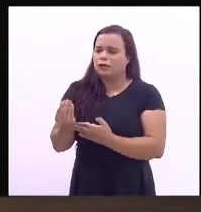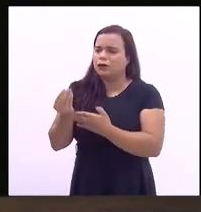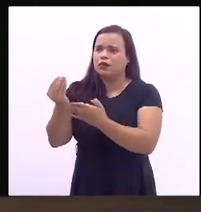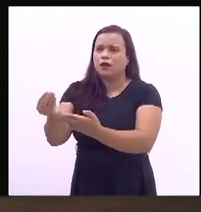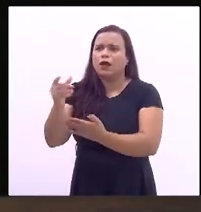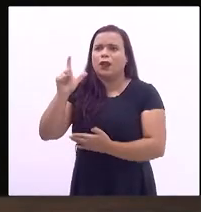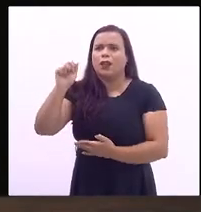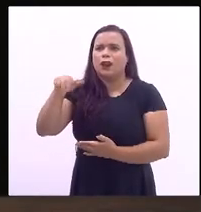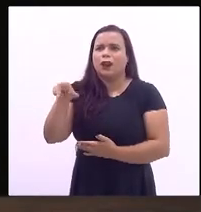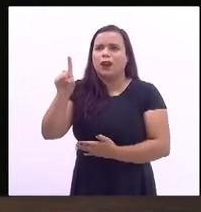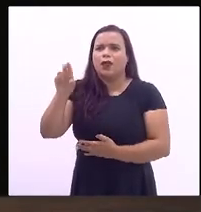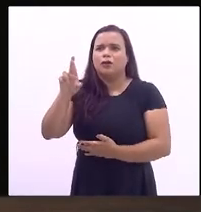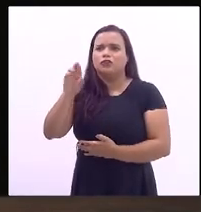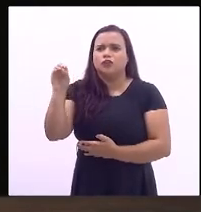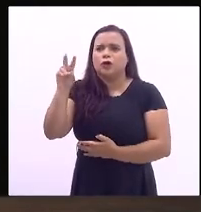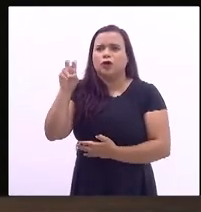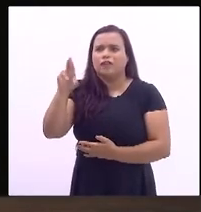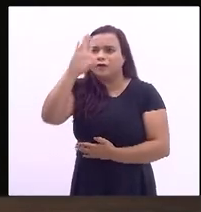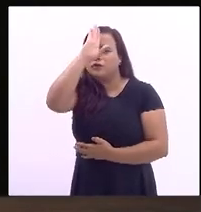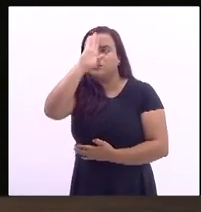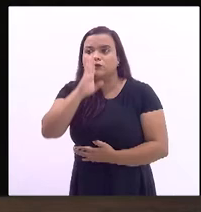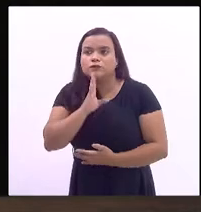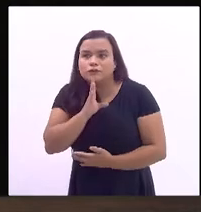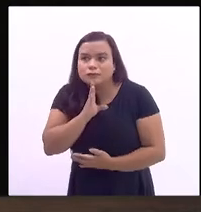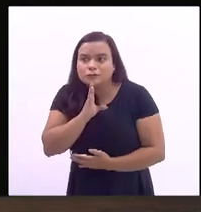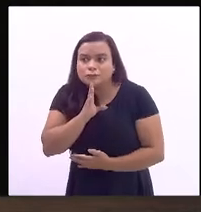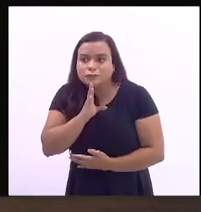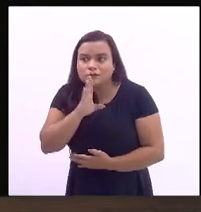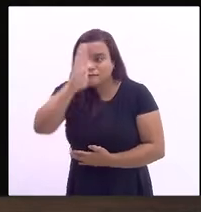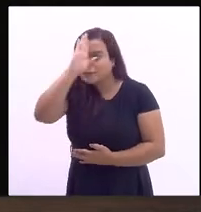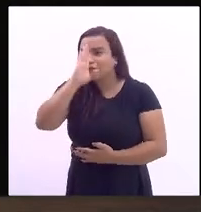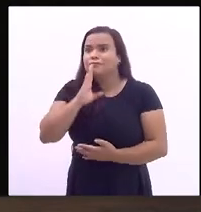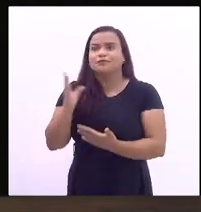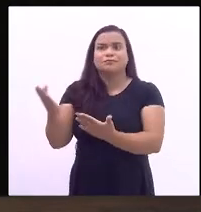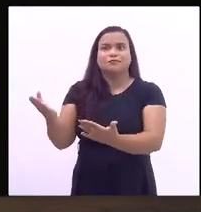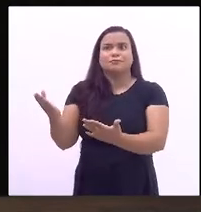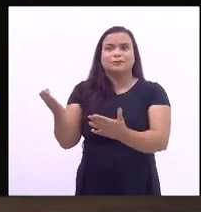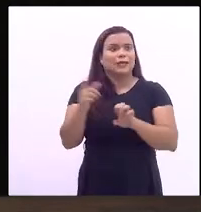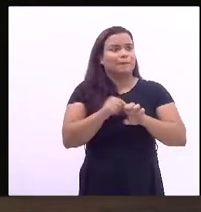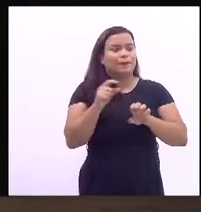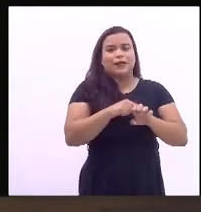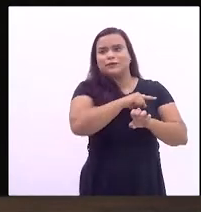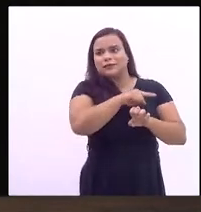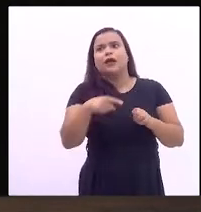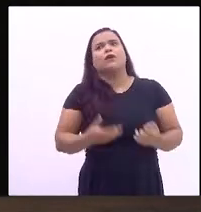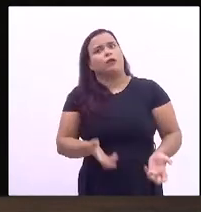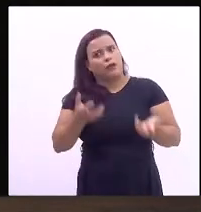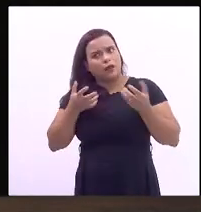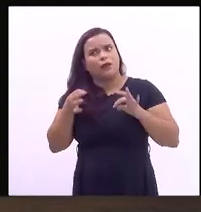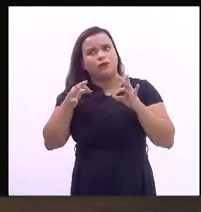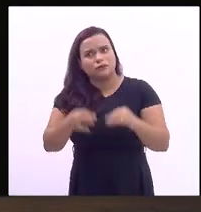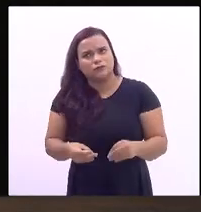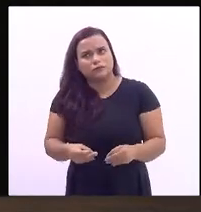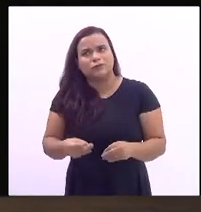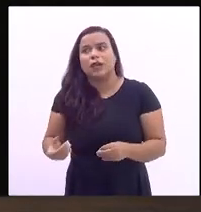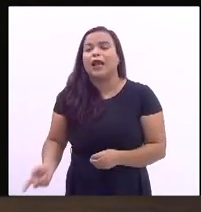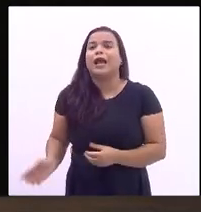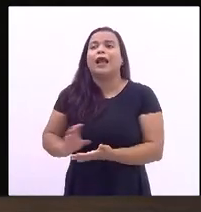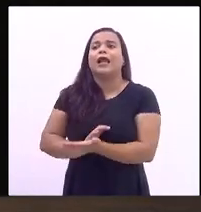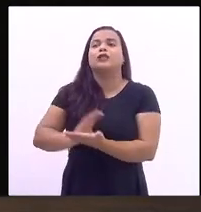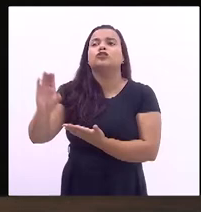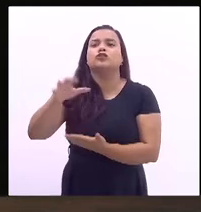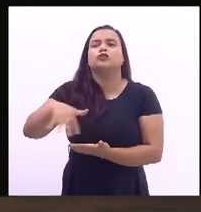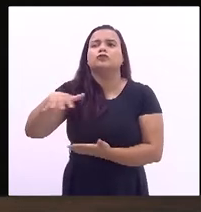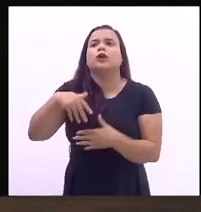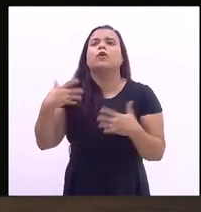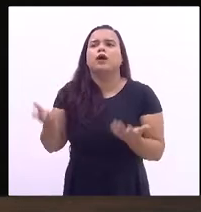É sério Jordão 03 Qual é o empresário que não deseja isso Qual foi o retorno que teve para aquela região nós já